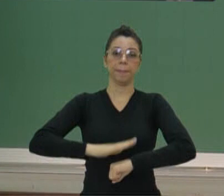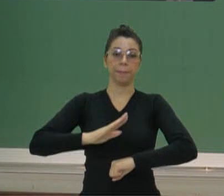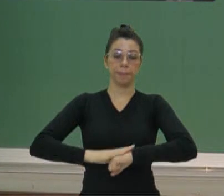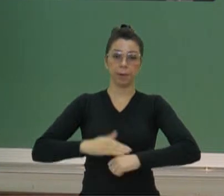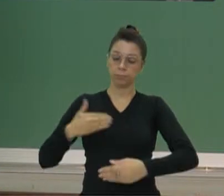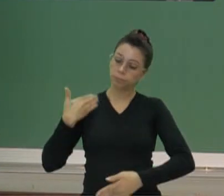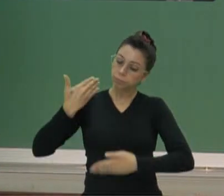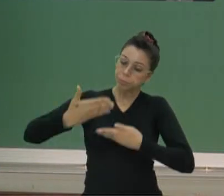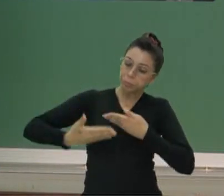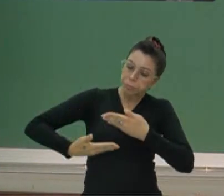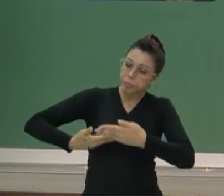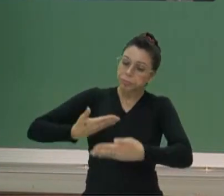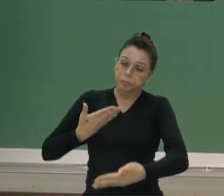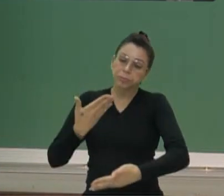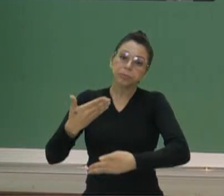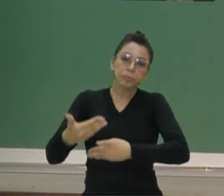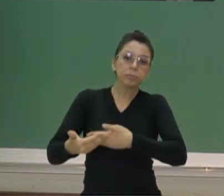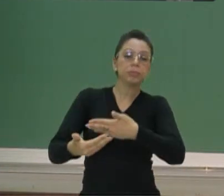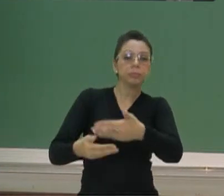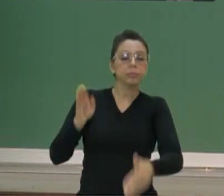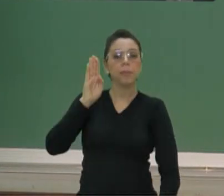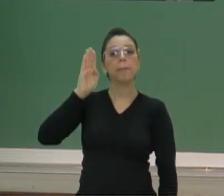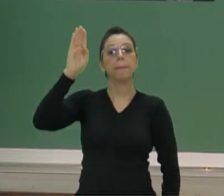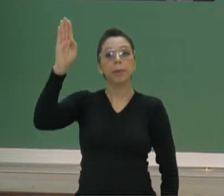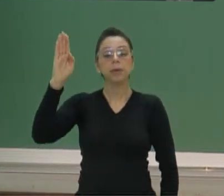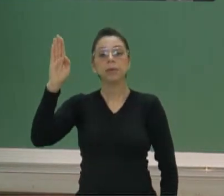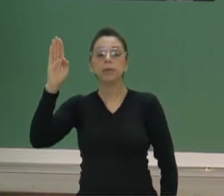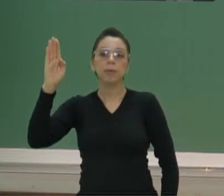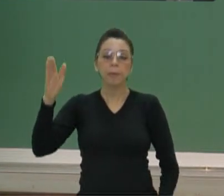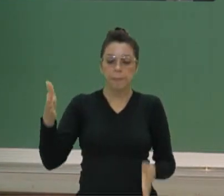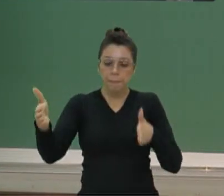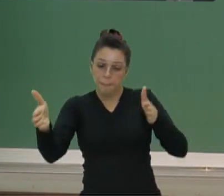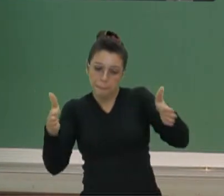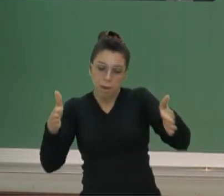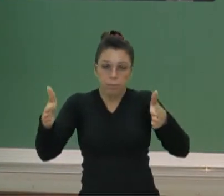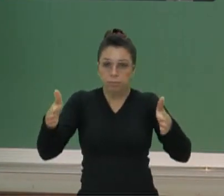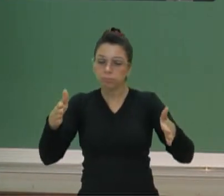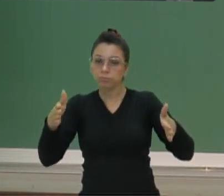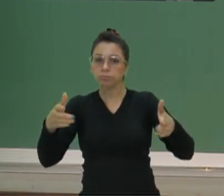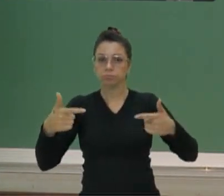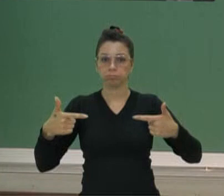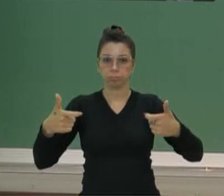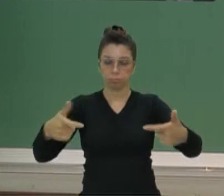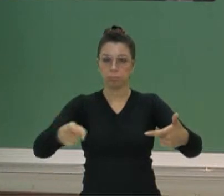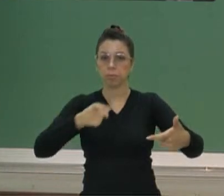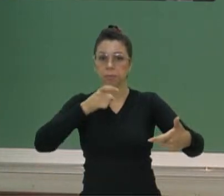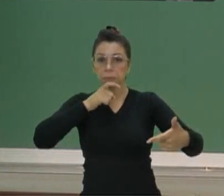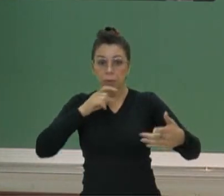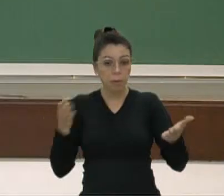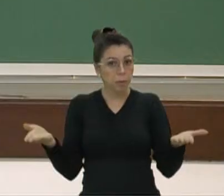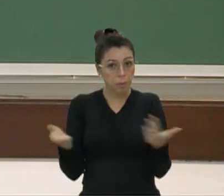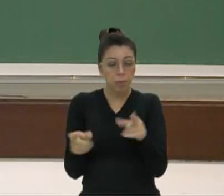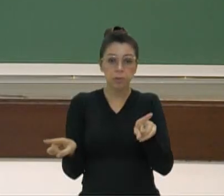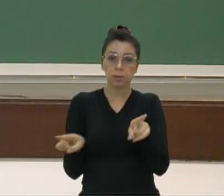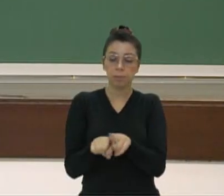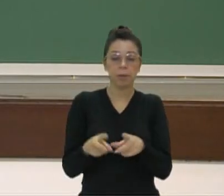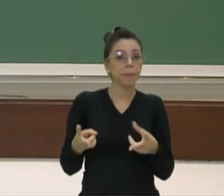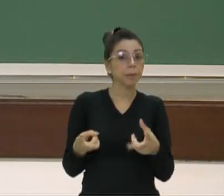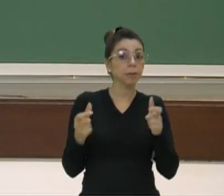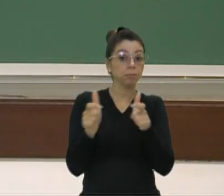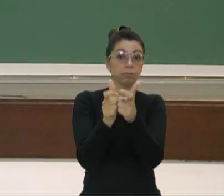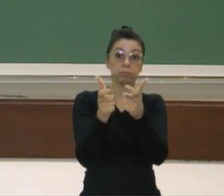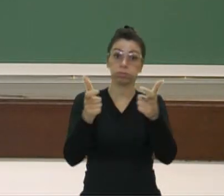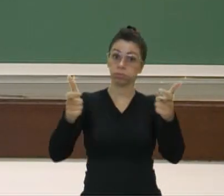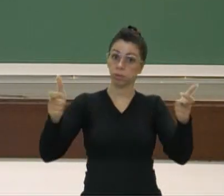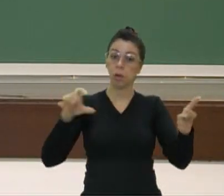do processo e principalmente durante a Guerra Fria e hoje em nossos dias, a gente percebe que é muito maior